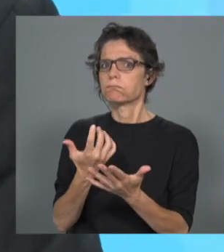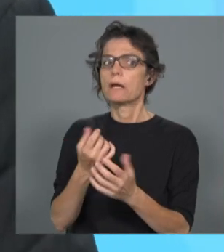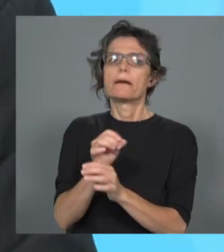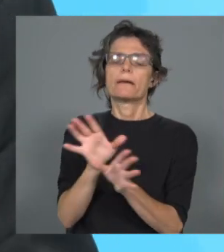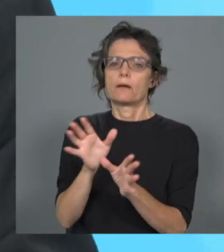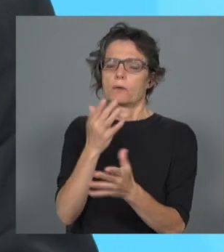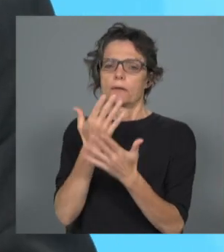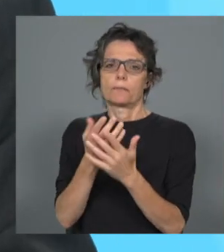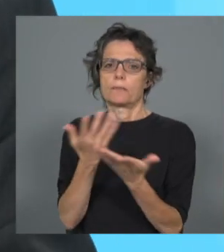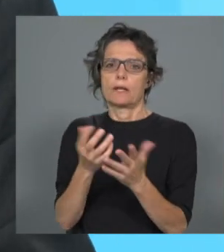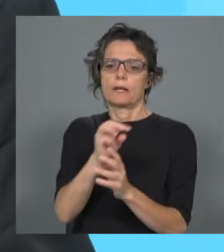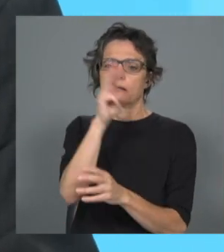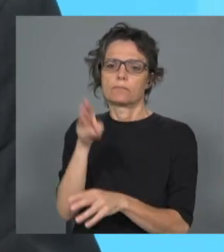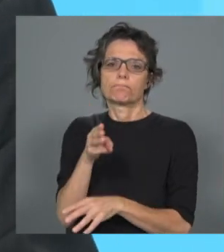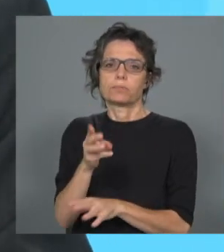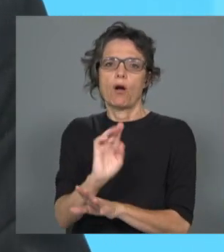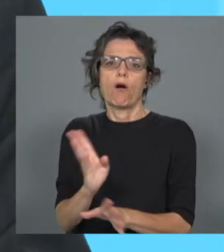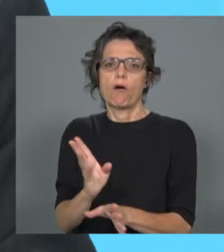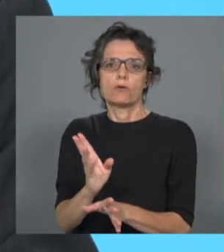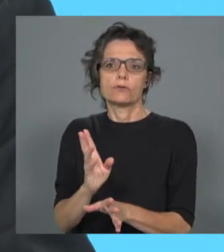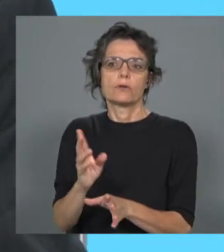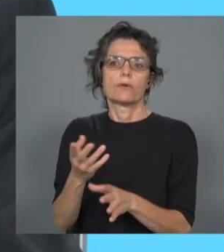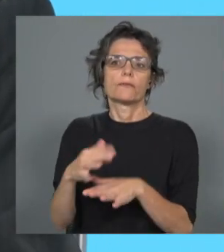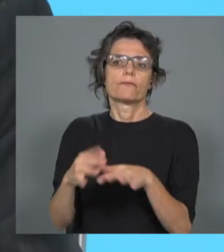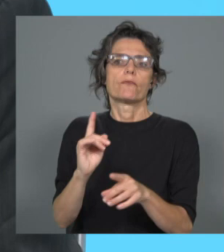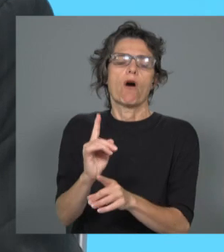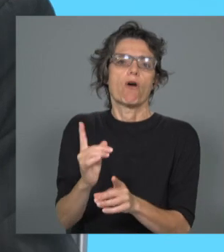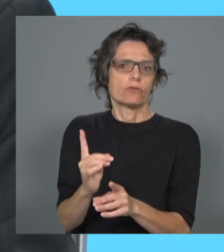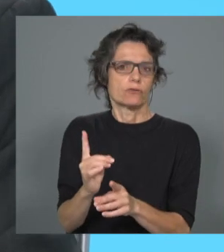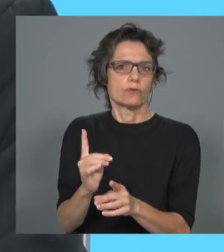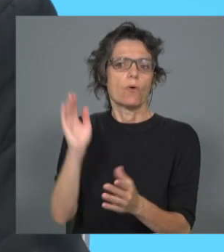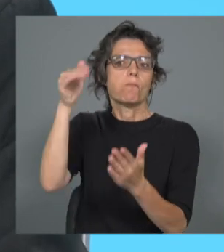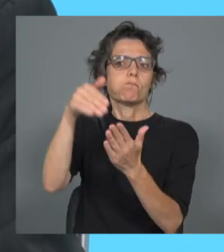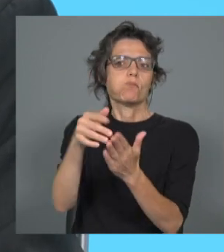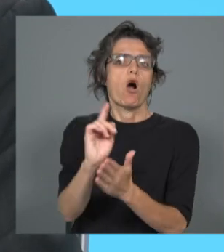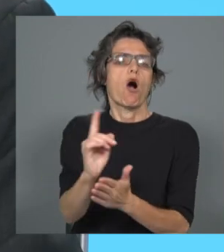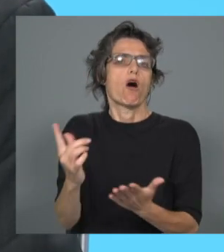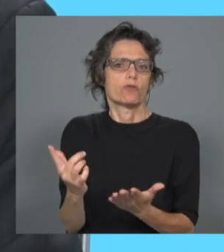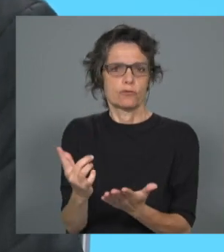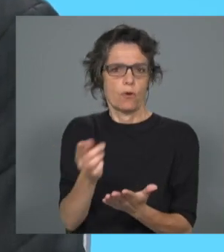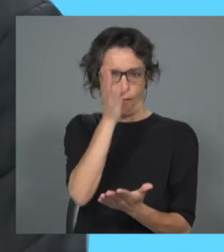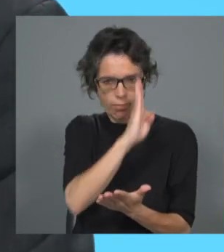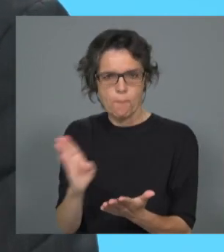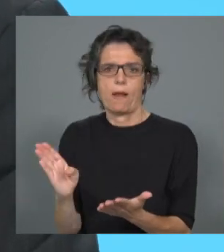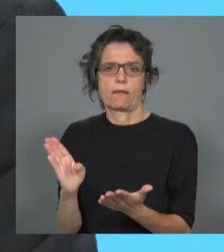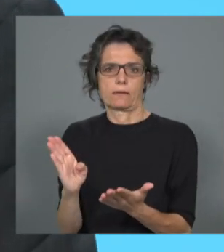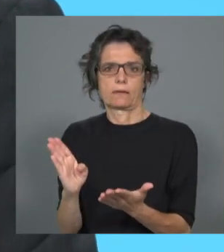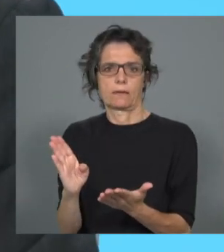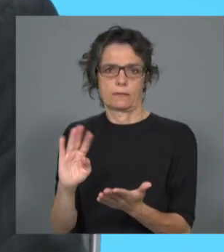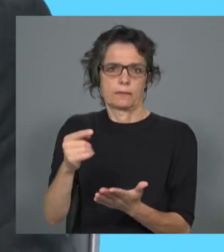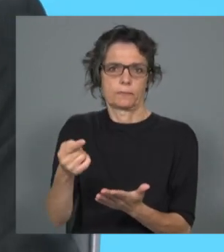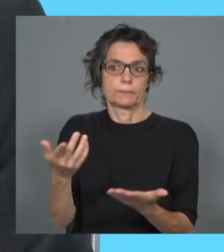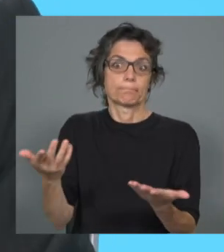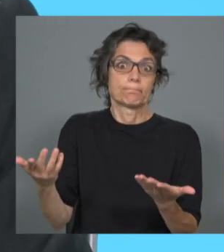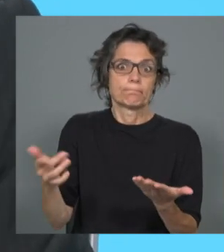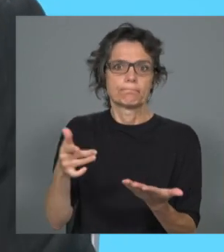interrogação, que é que vai ser feito, o que é que vai resultar depois na prática, em termos de decisões,